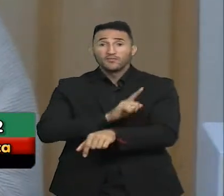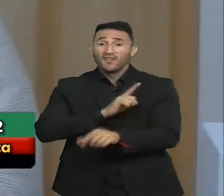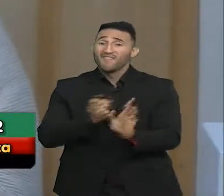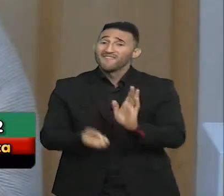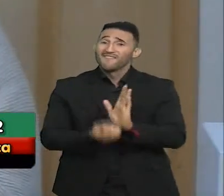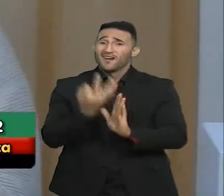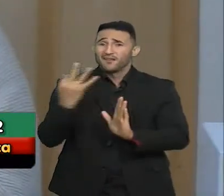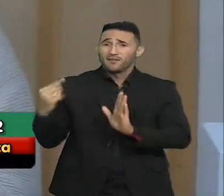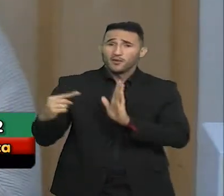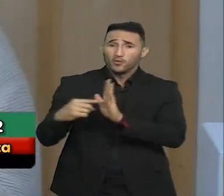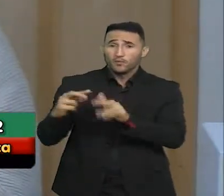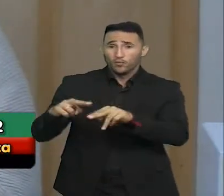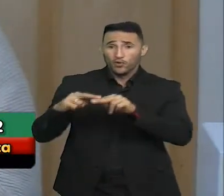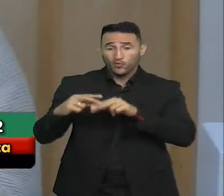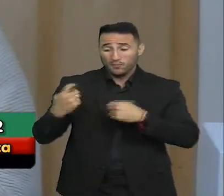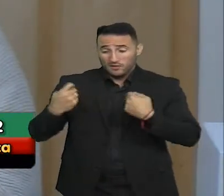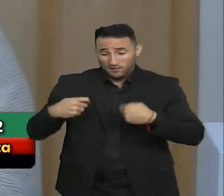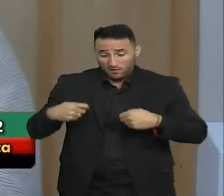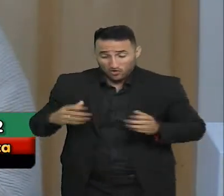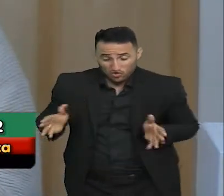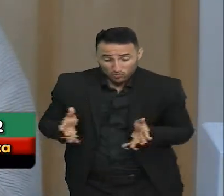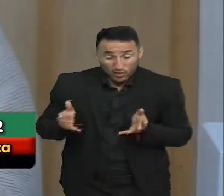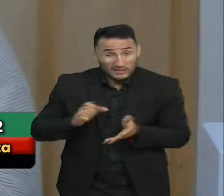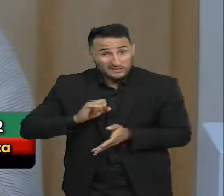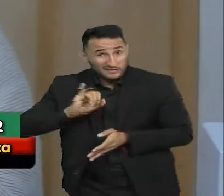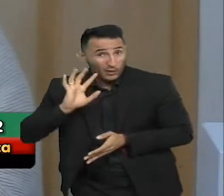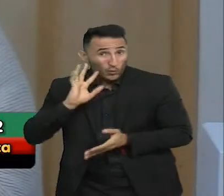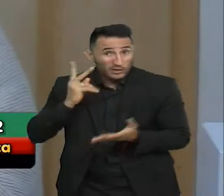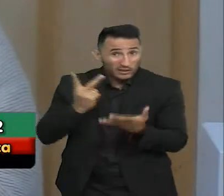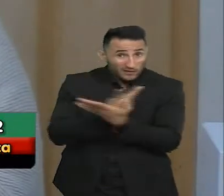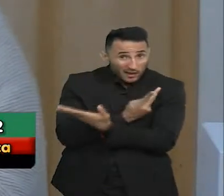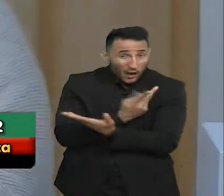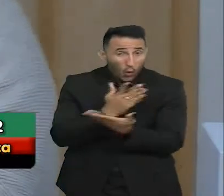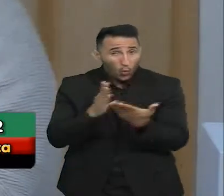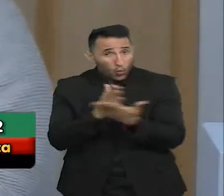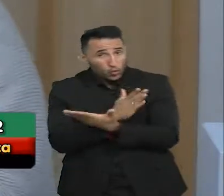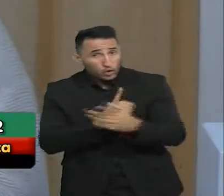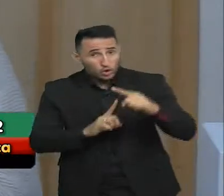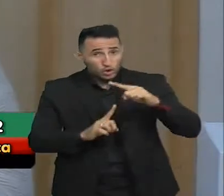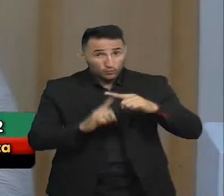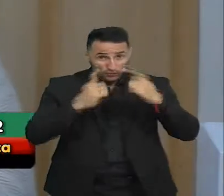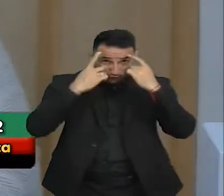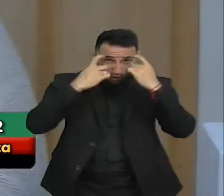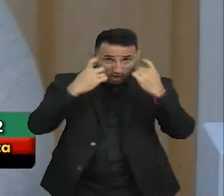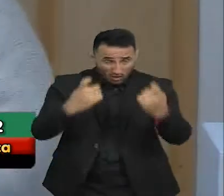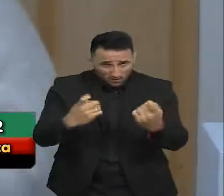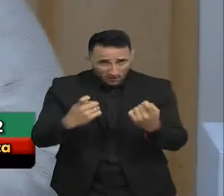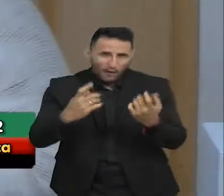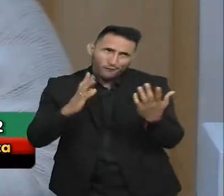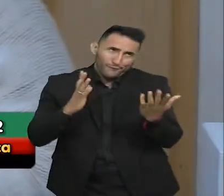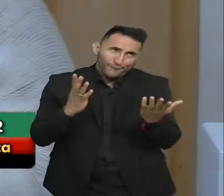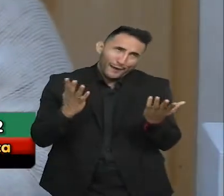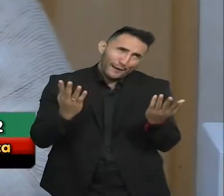denúncias. E a gente precisa estimular que, quando houver realmente uma violência, não que não aconteça,